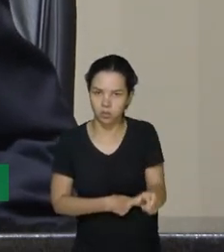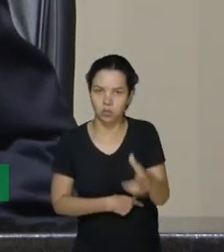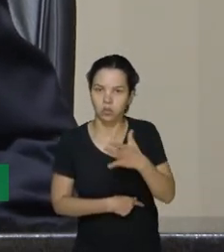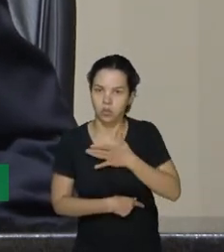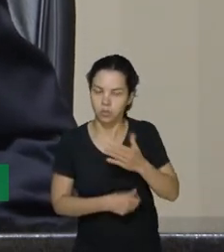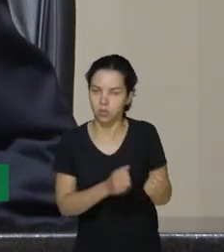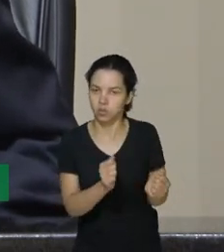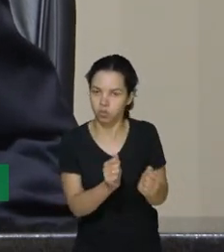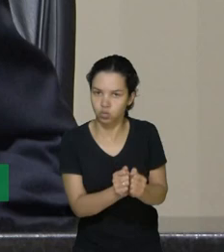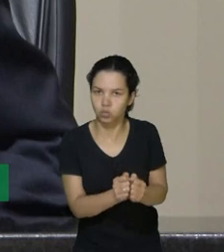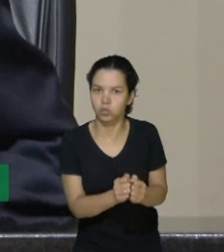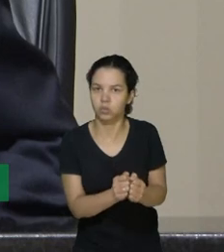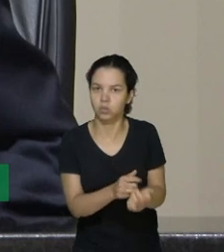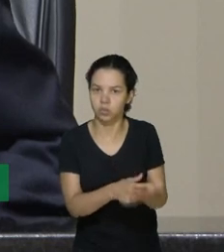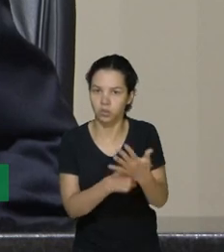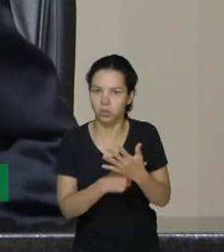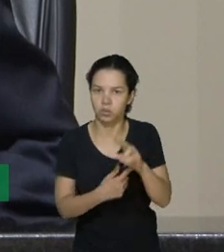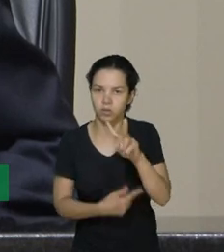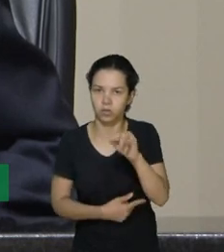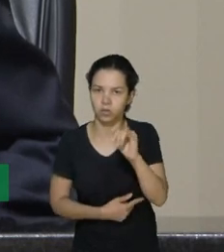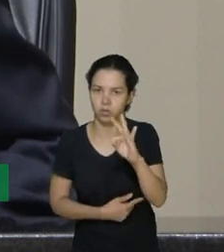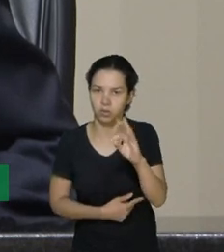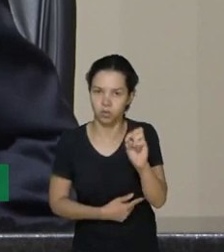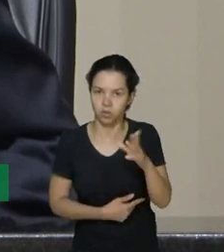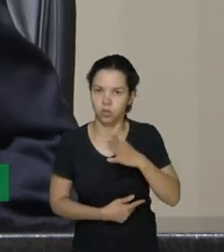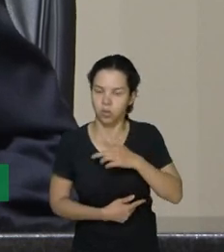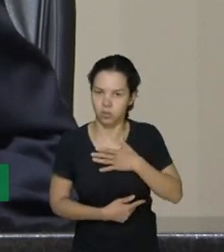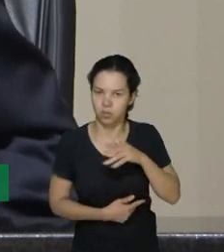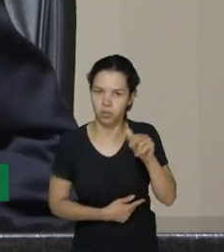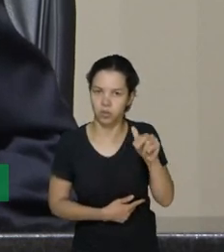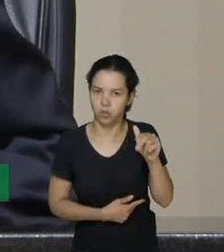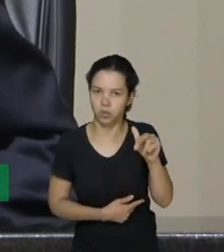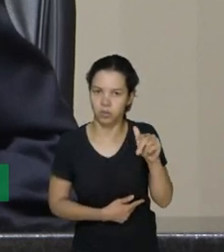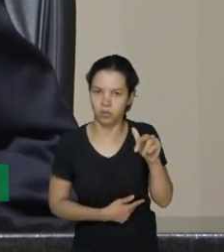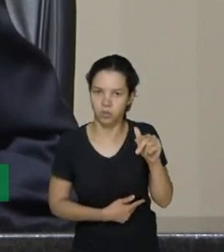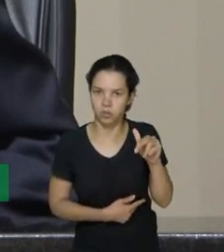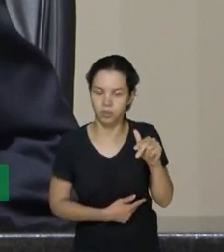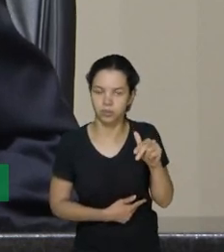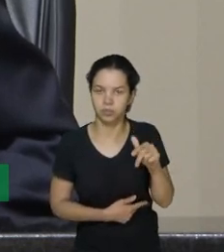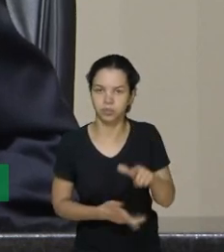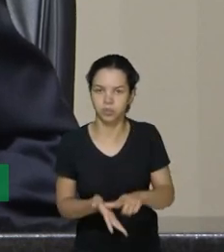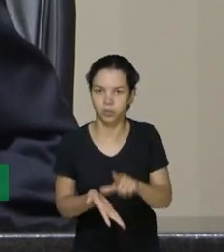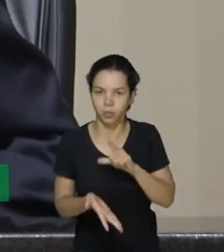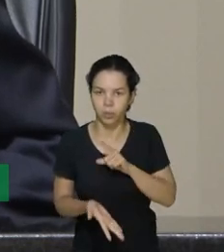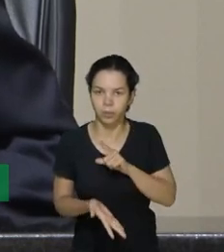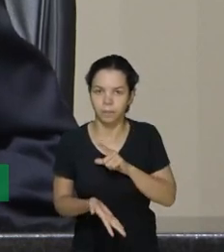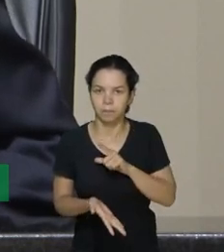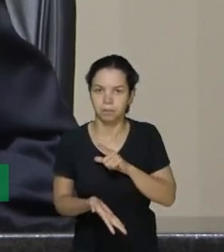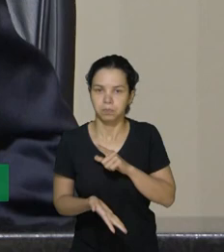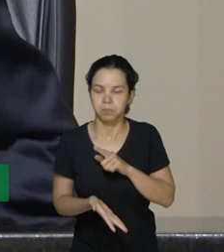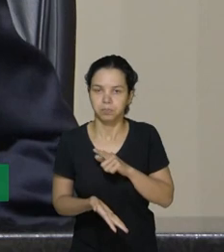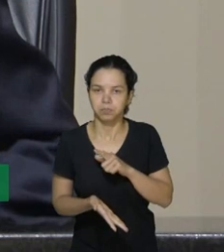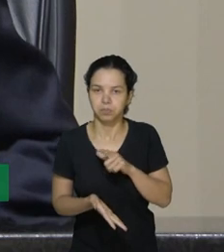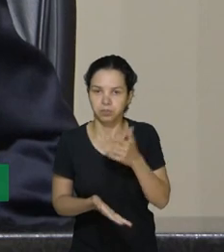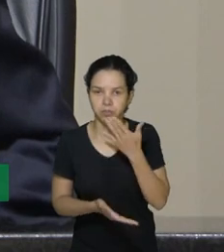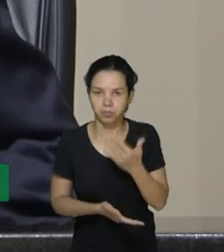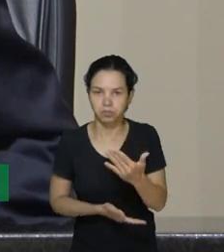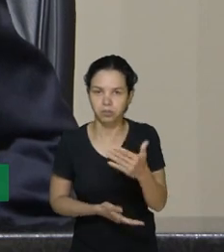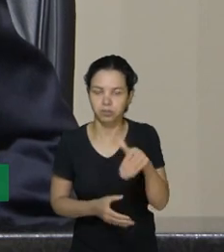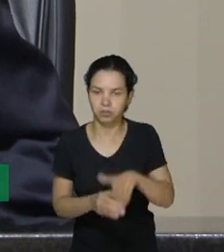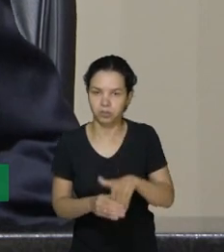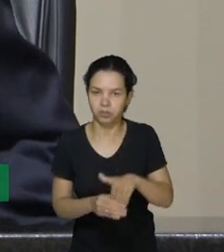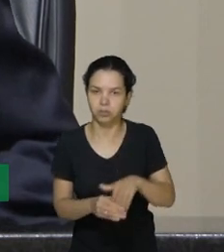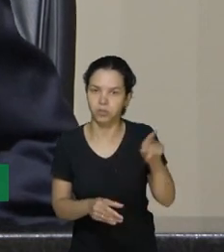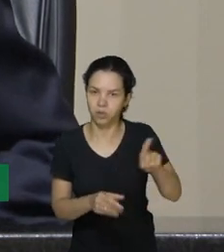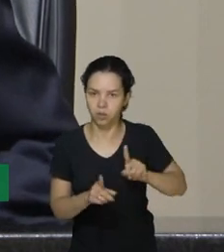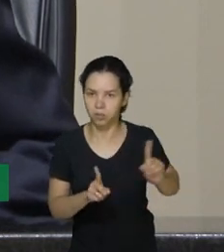direito, o Vitor, o meu irmão. Antes de eu ir pedir o voto, ele saía na